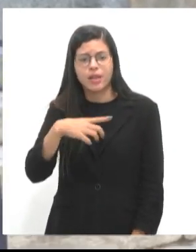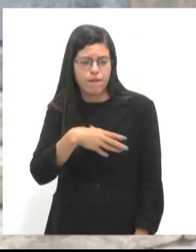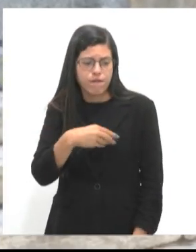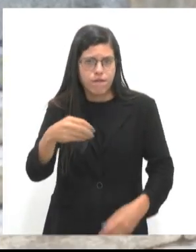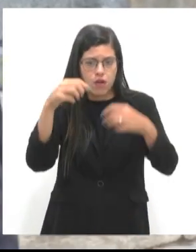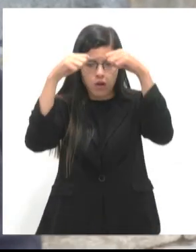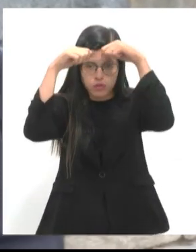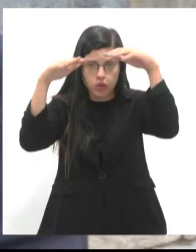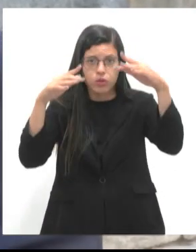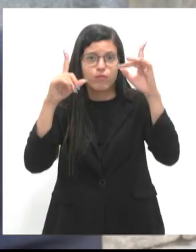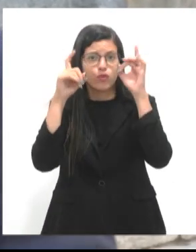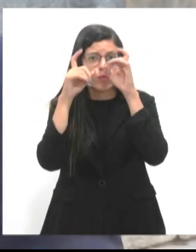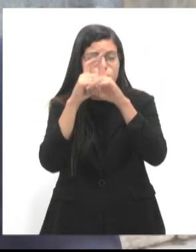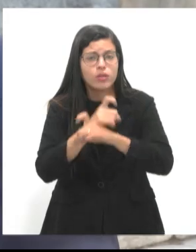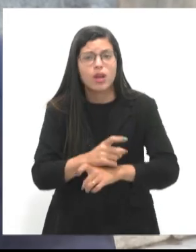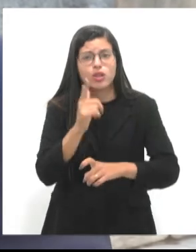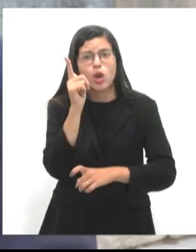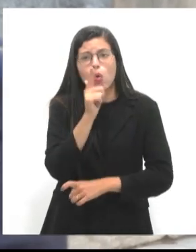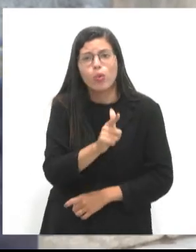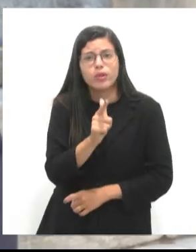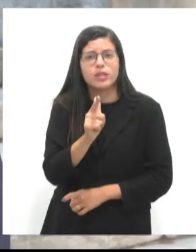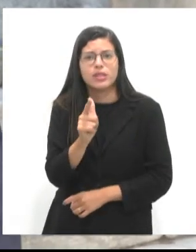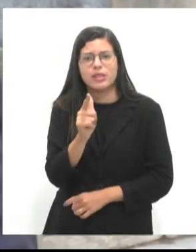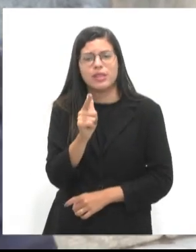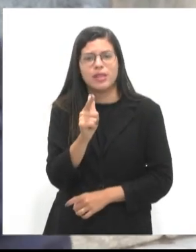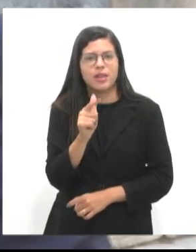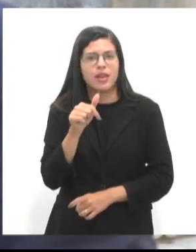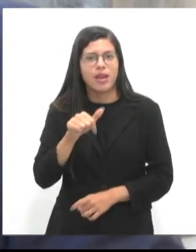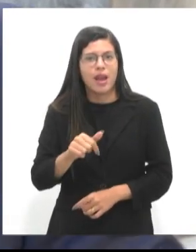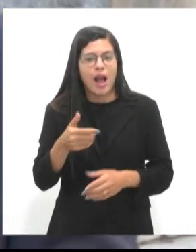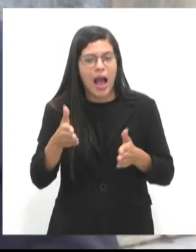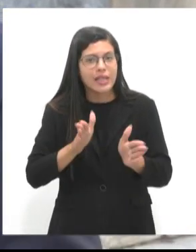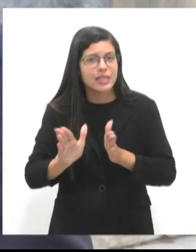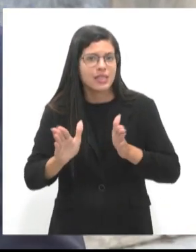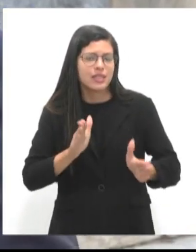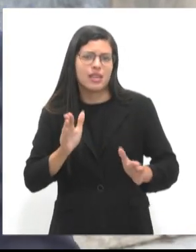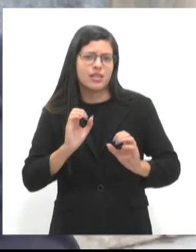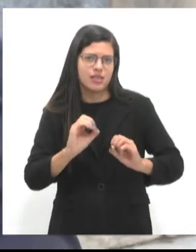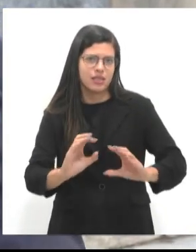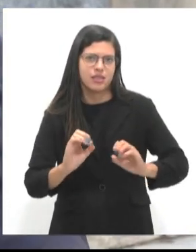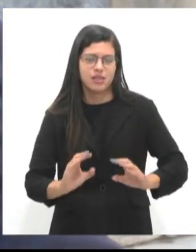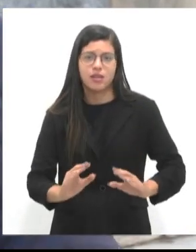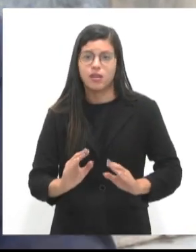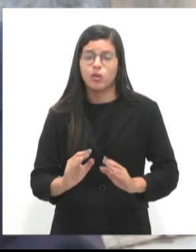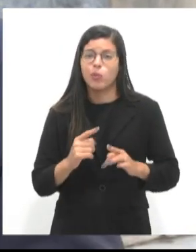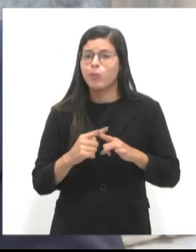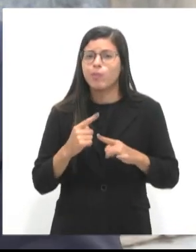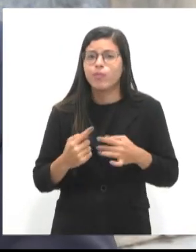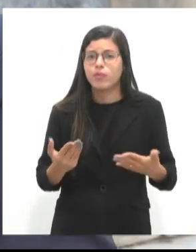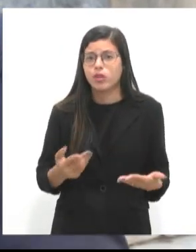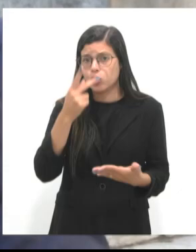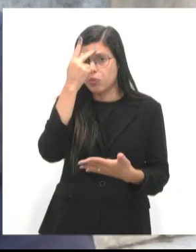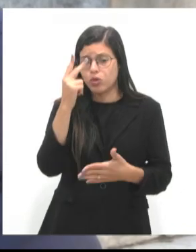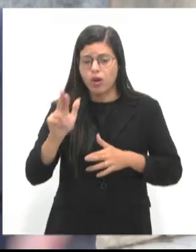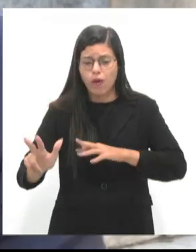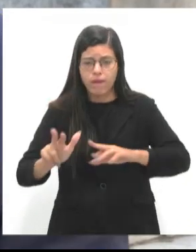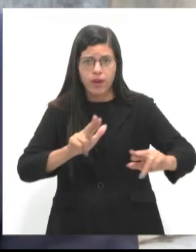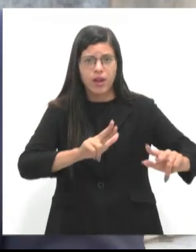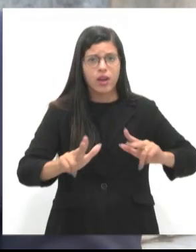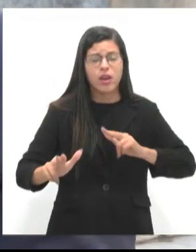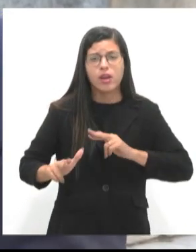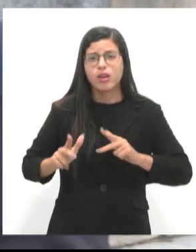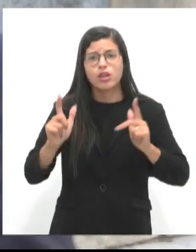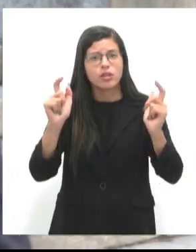tenha dificuldade para acessar essa escola e esse ensino. Por quê? Porque as pessoas são diferentes, as pessoas têm capacidades diferentes,